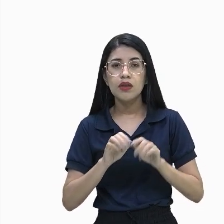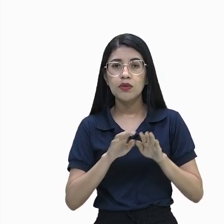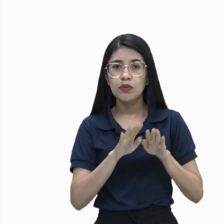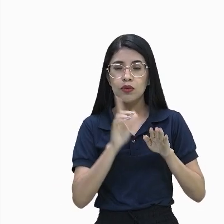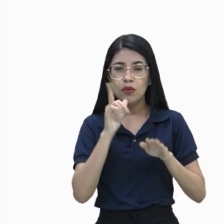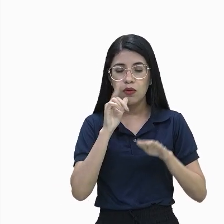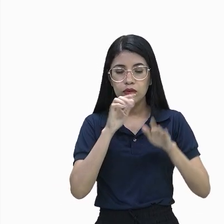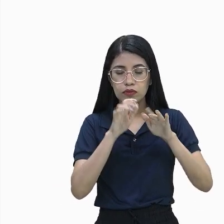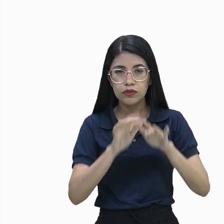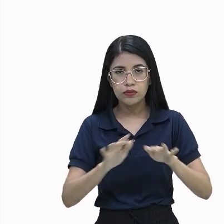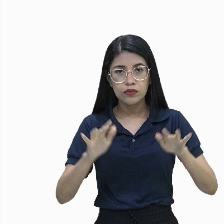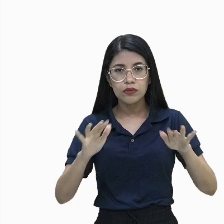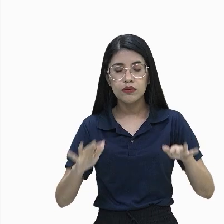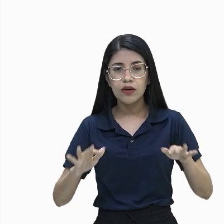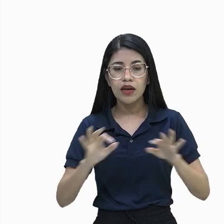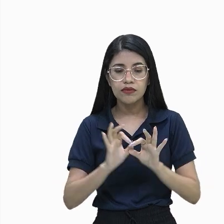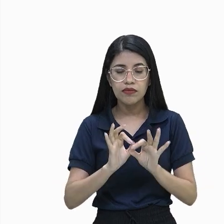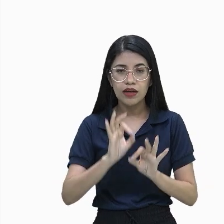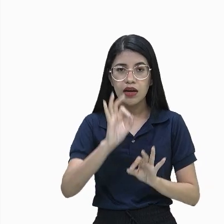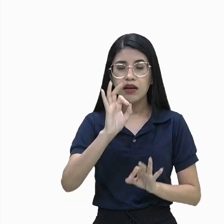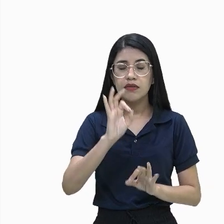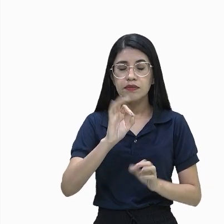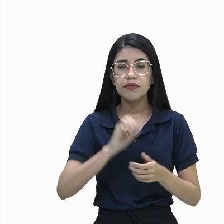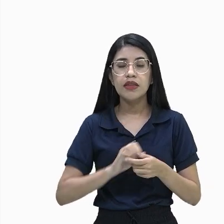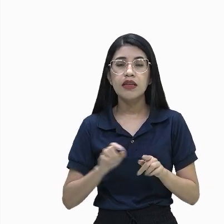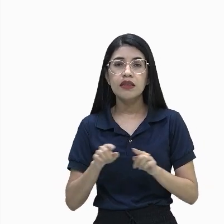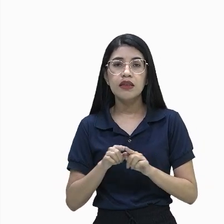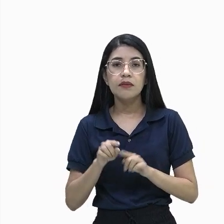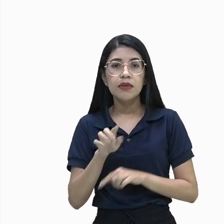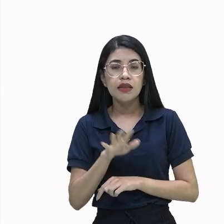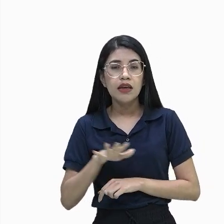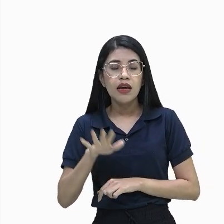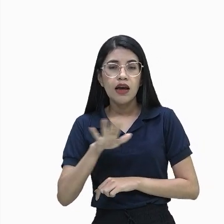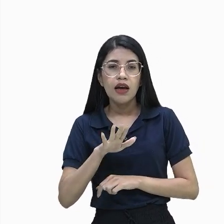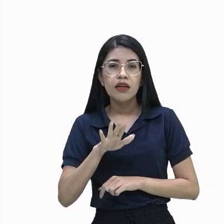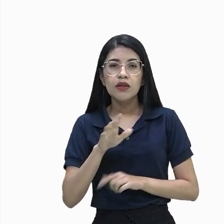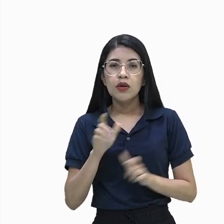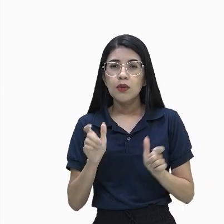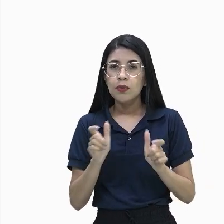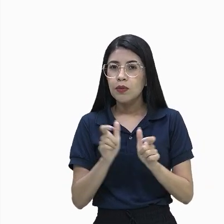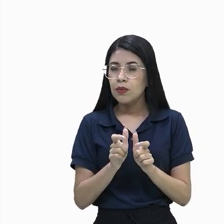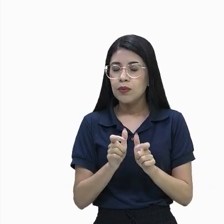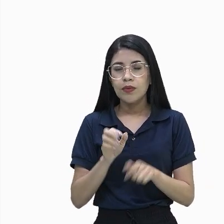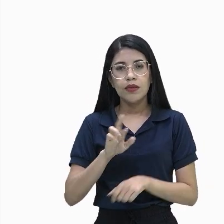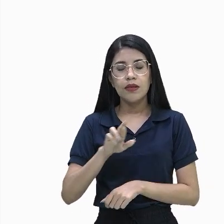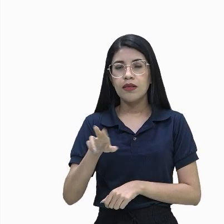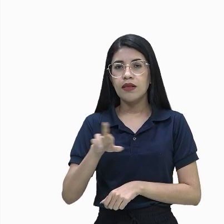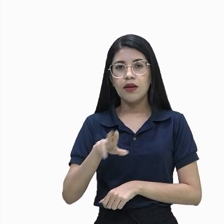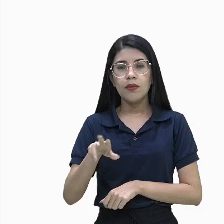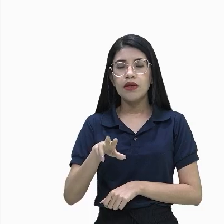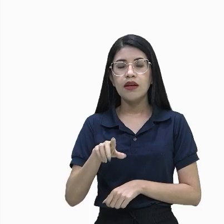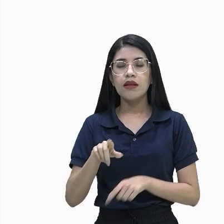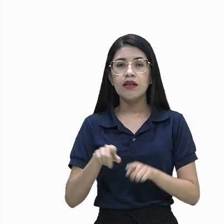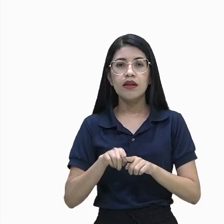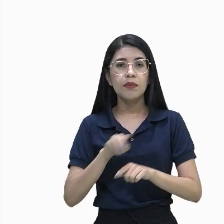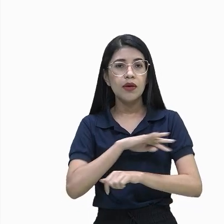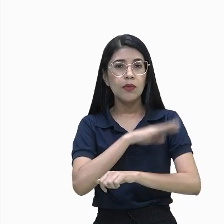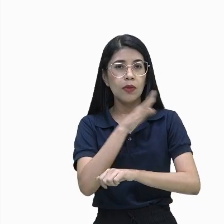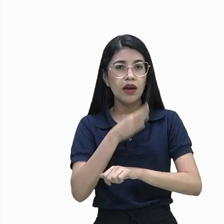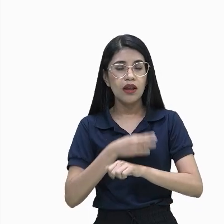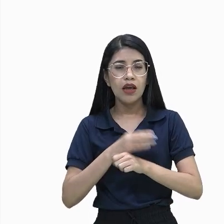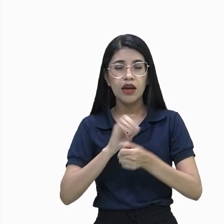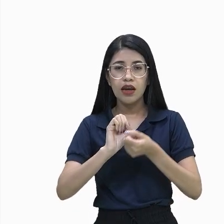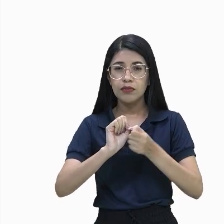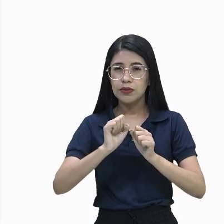do mar, tá? São áreas pequenas? Não, a gente está falando de relevo de extensão